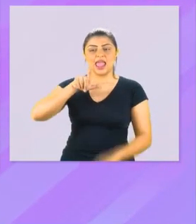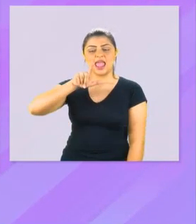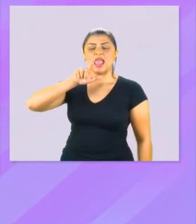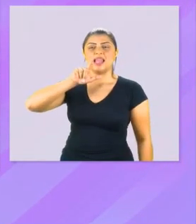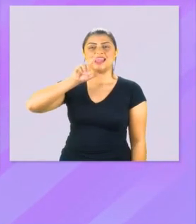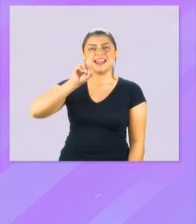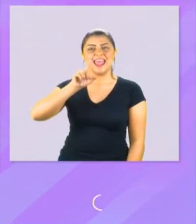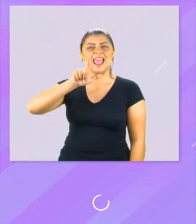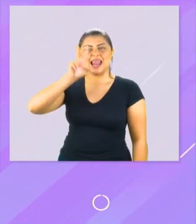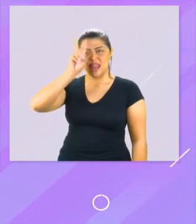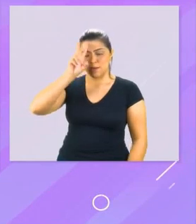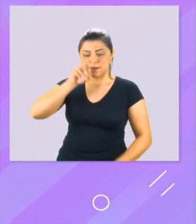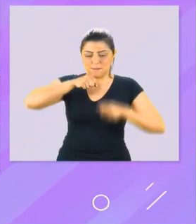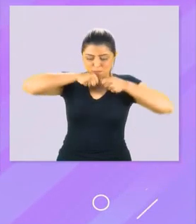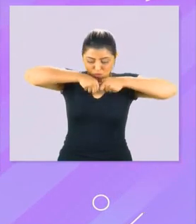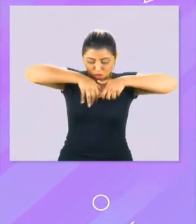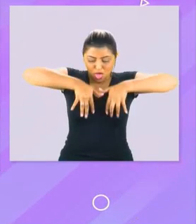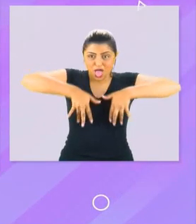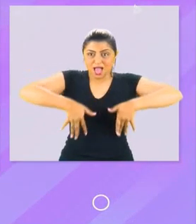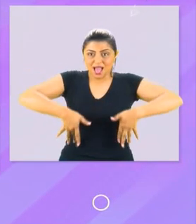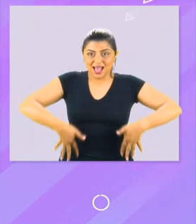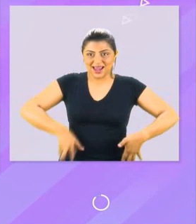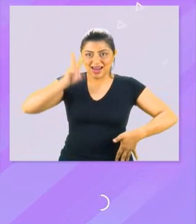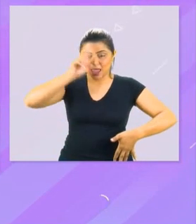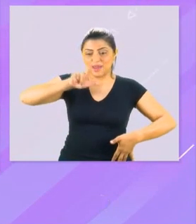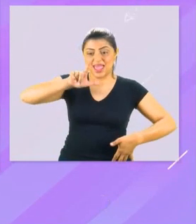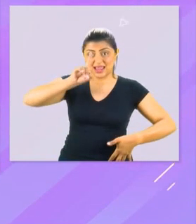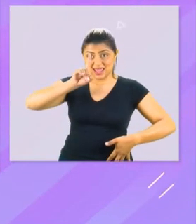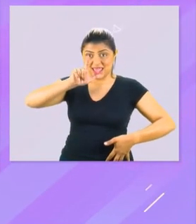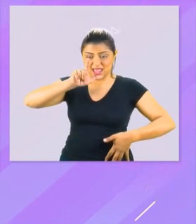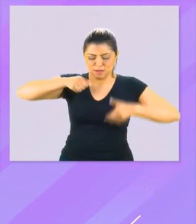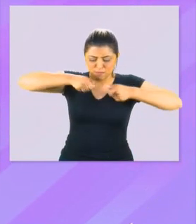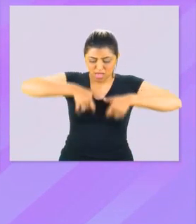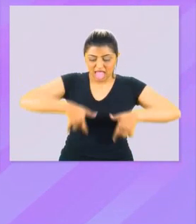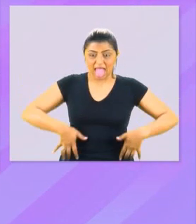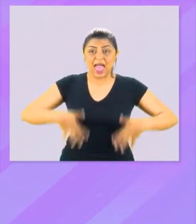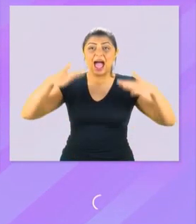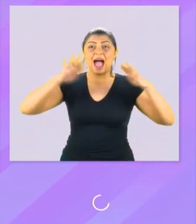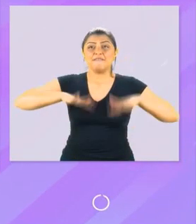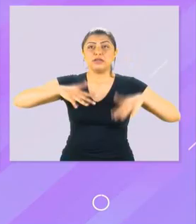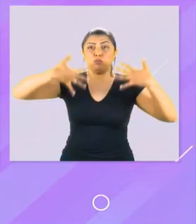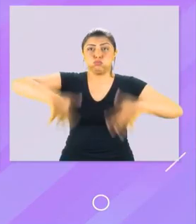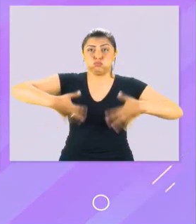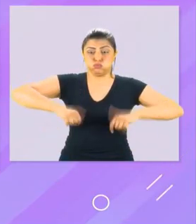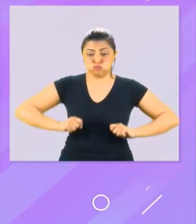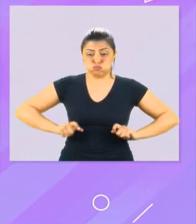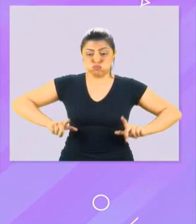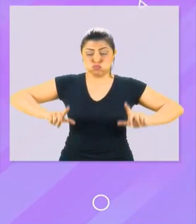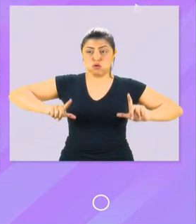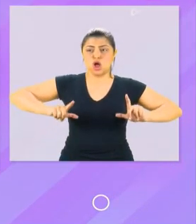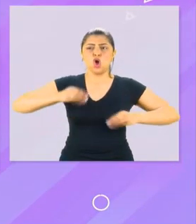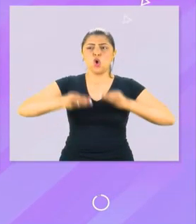células. Então, o LDL foi depositando, foi distribuindo o colesterol para todos os tecidos. Se houve excesso